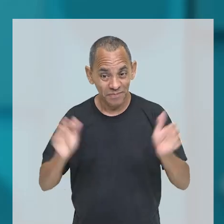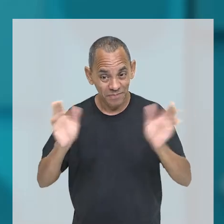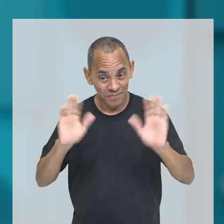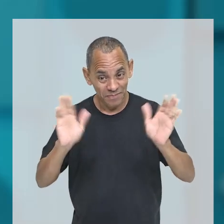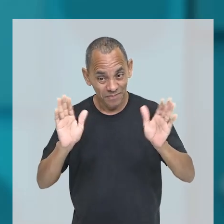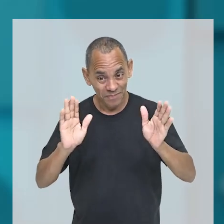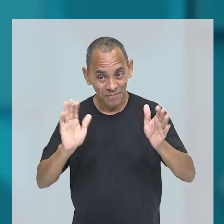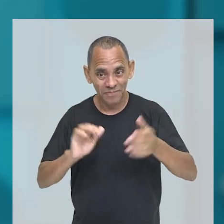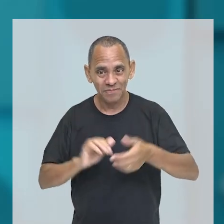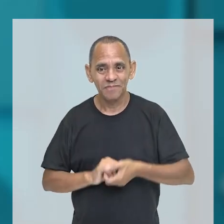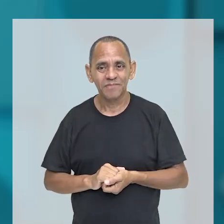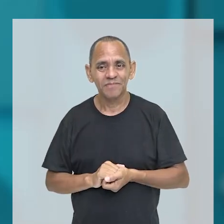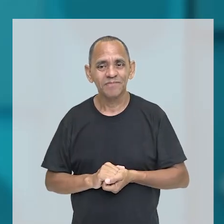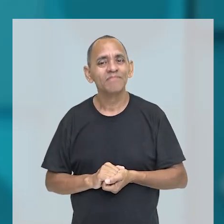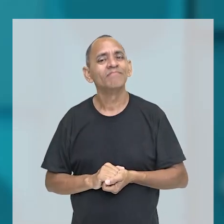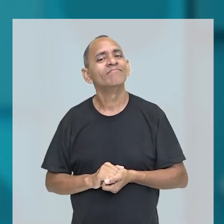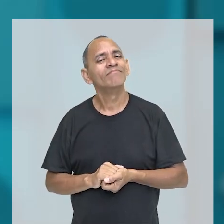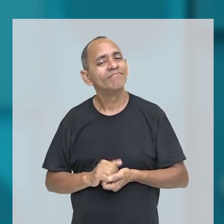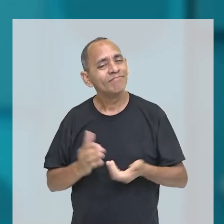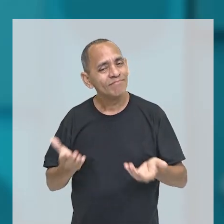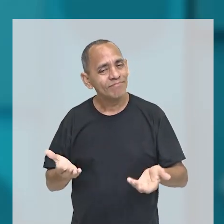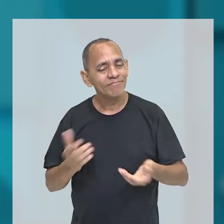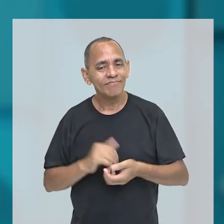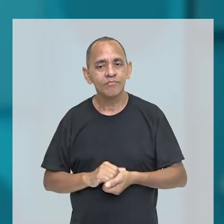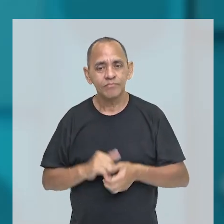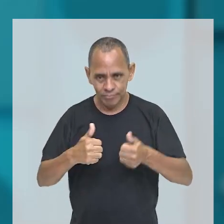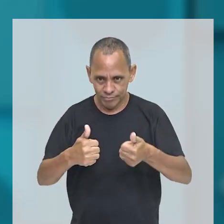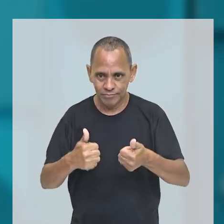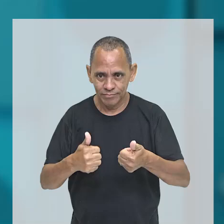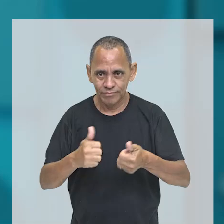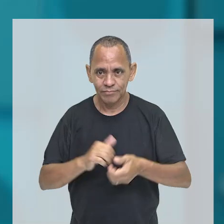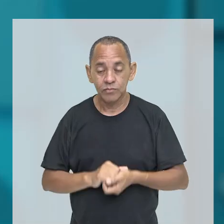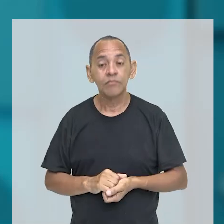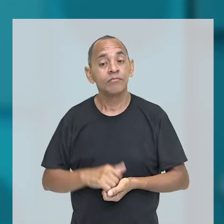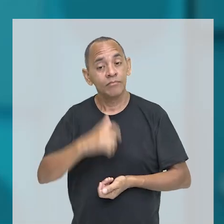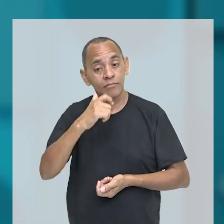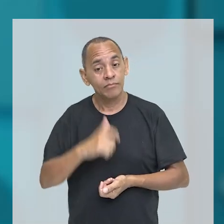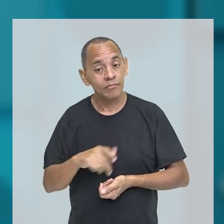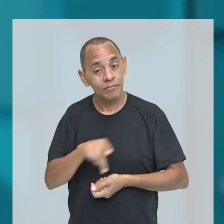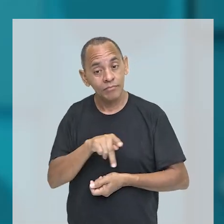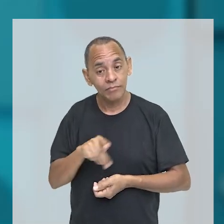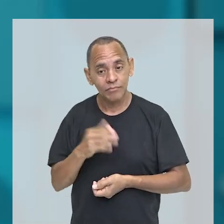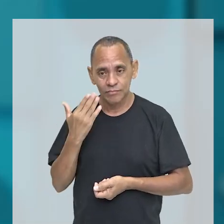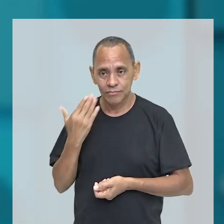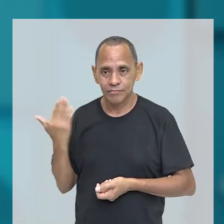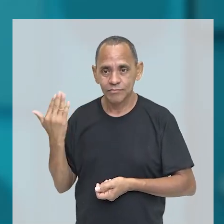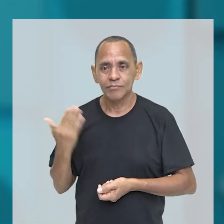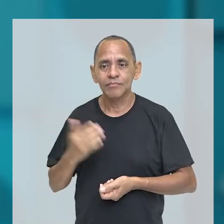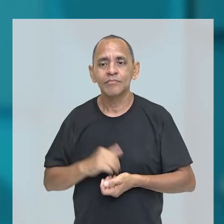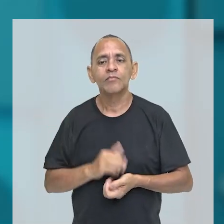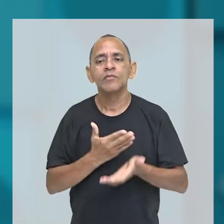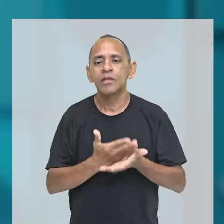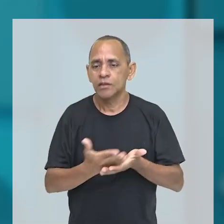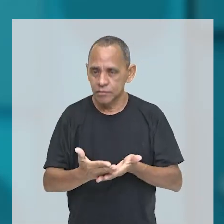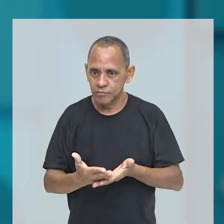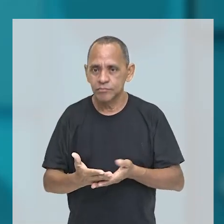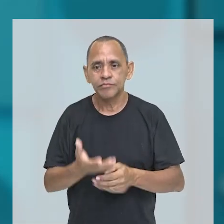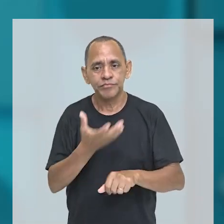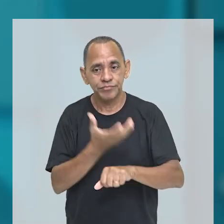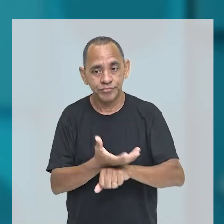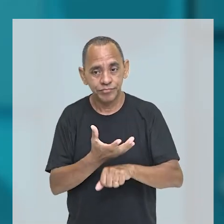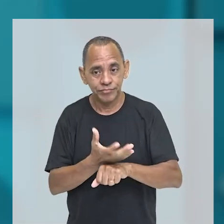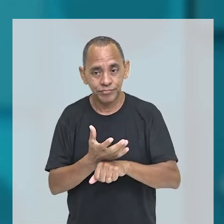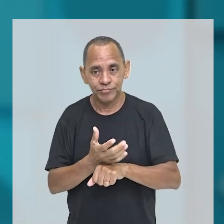Howdy! Como estão todos hoje? Aqui é a Teacher Cláudia Borges e vamos iniciar mais uma